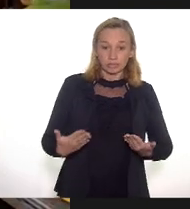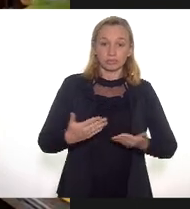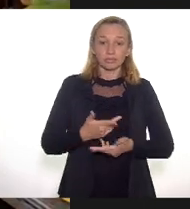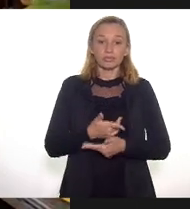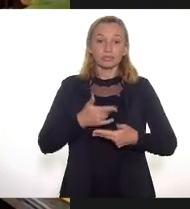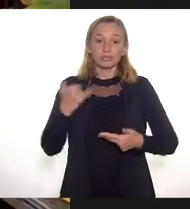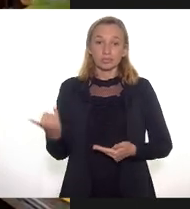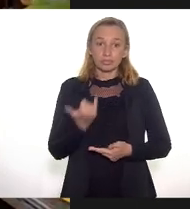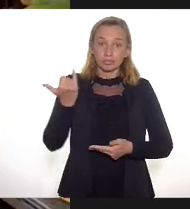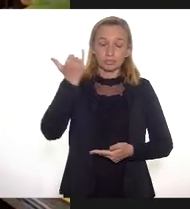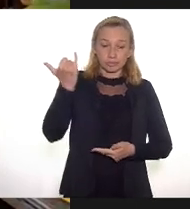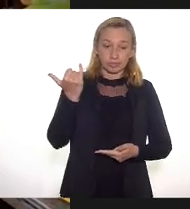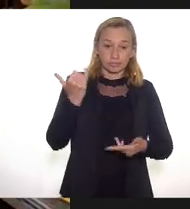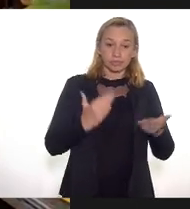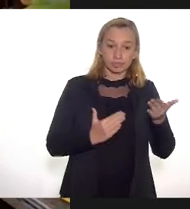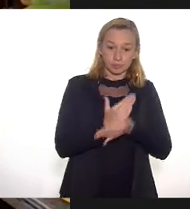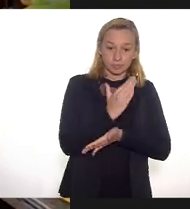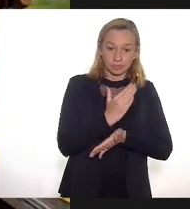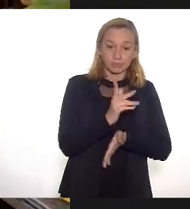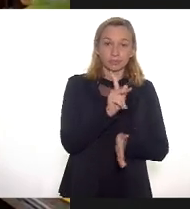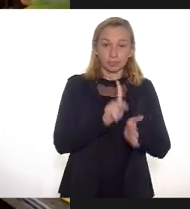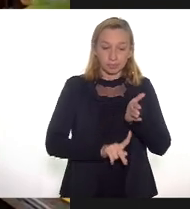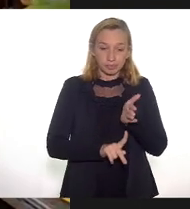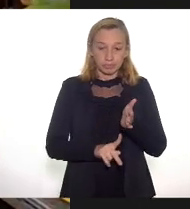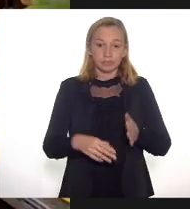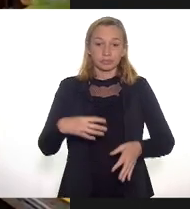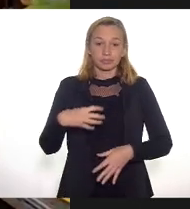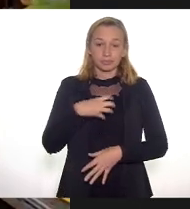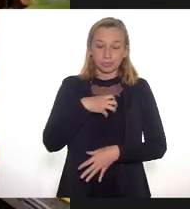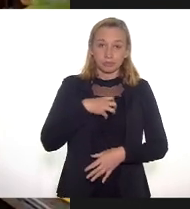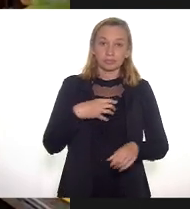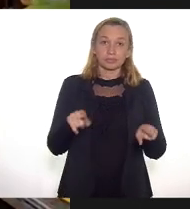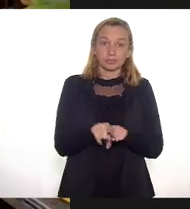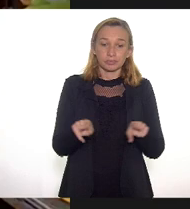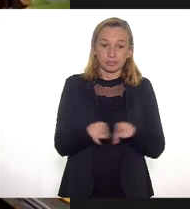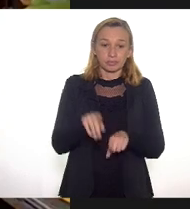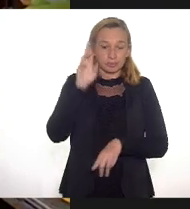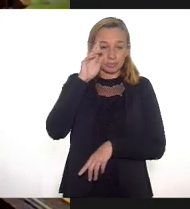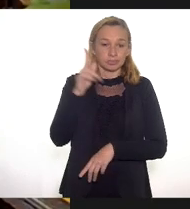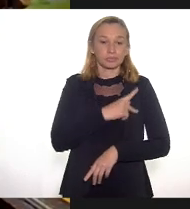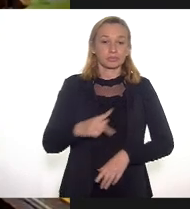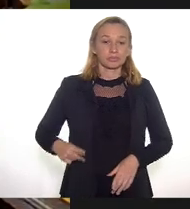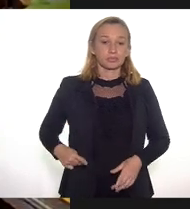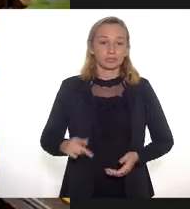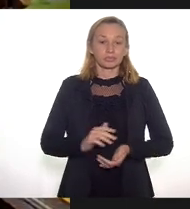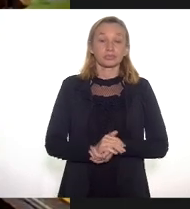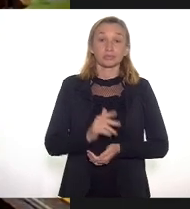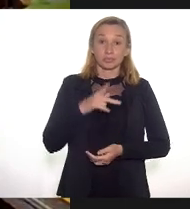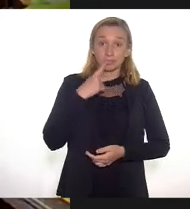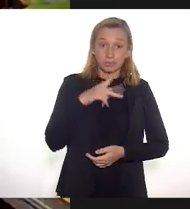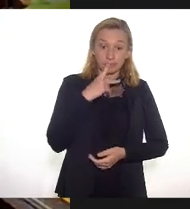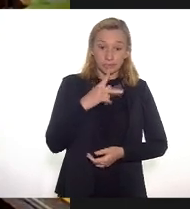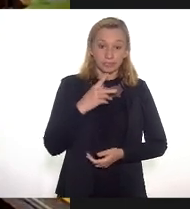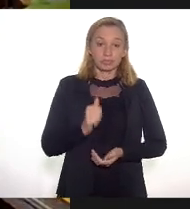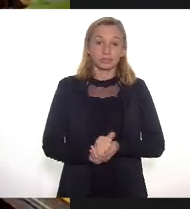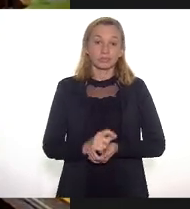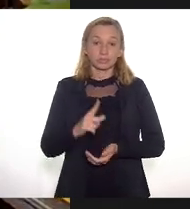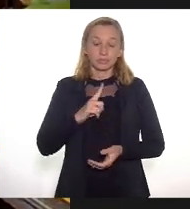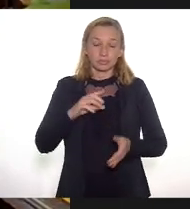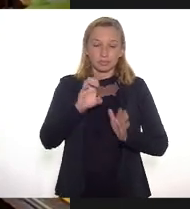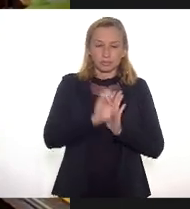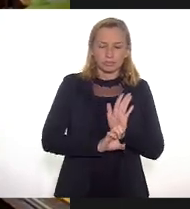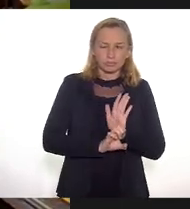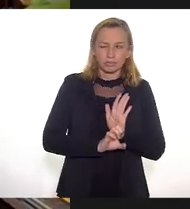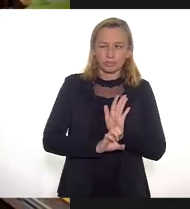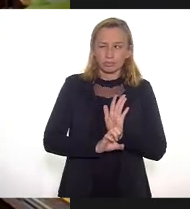muito importante a aprovação desse projeto. Nesse sentido também, senhor presidente, dizer que havia uma emenda, se eu não